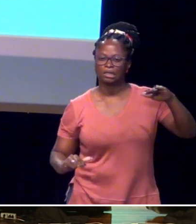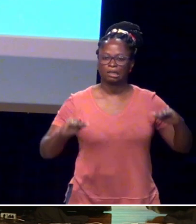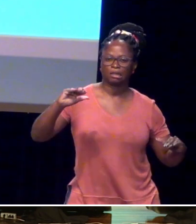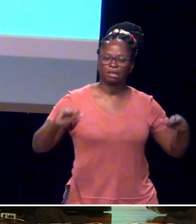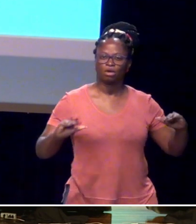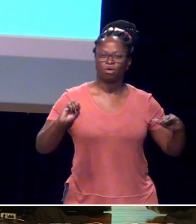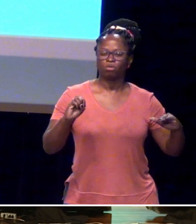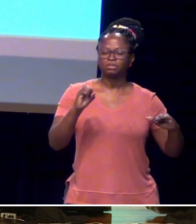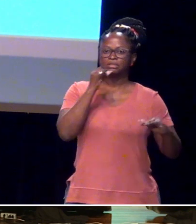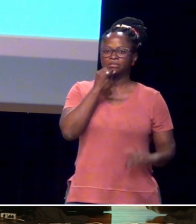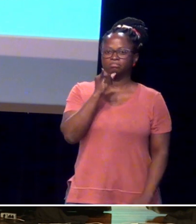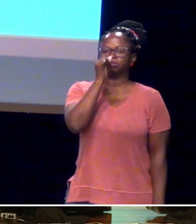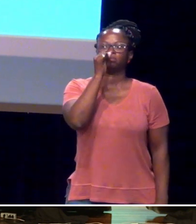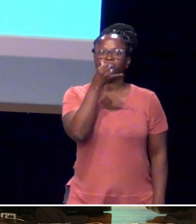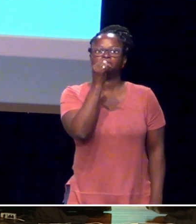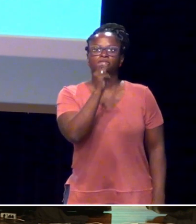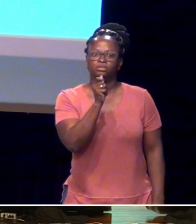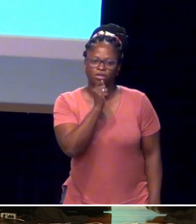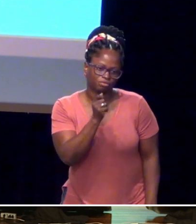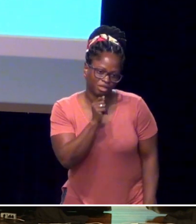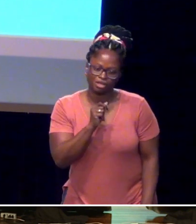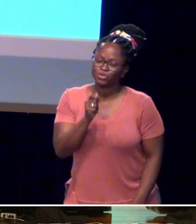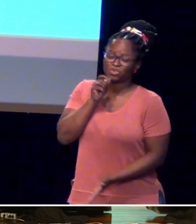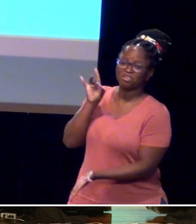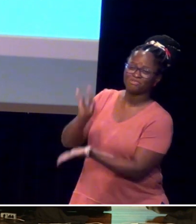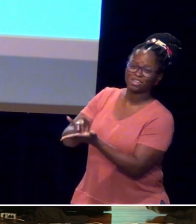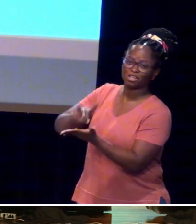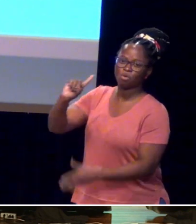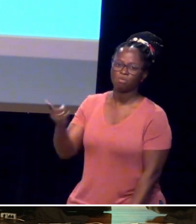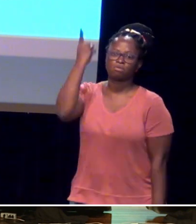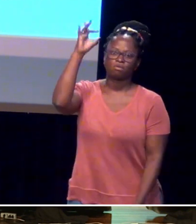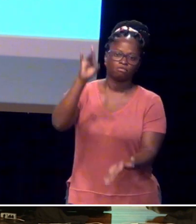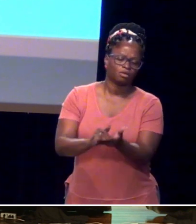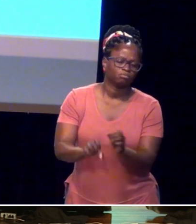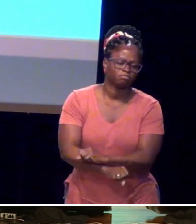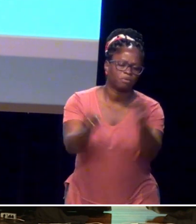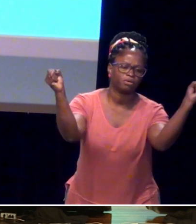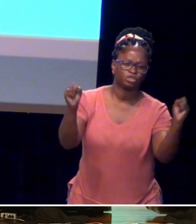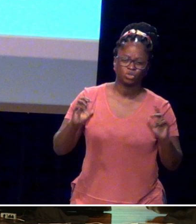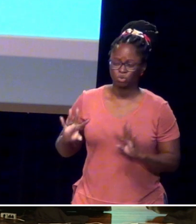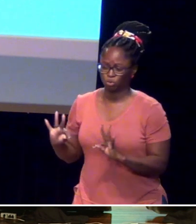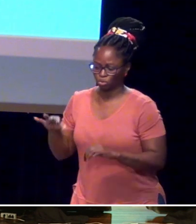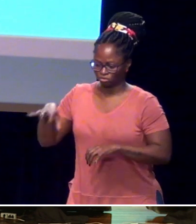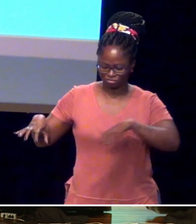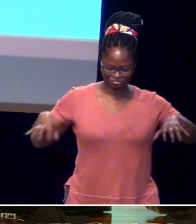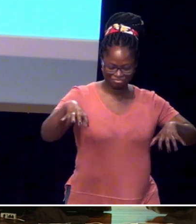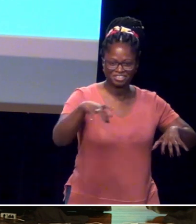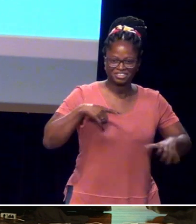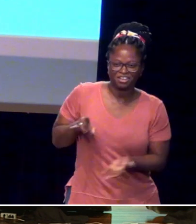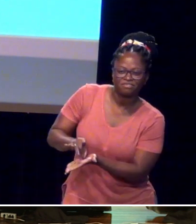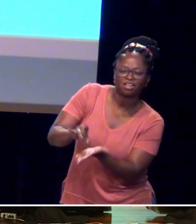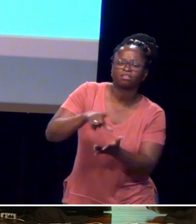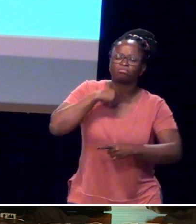mecânica. Com isso, não existe uma verdade absoluta. Toda a verdade, ela